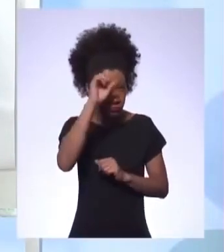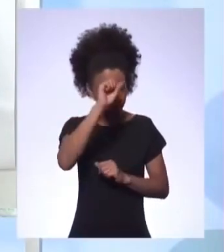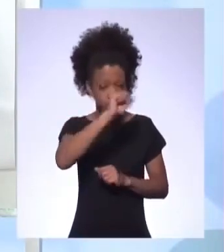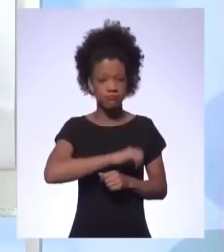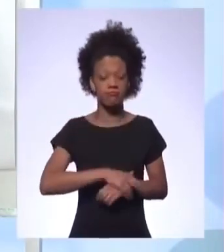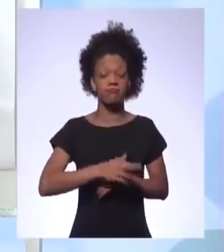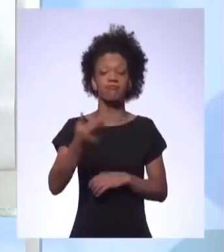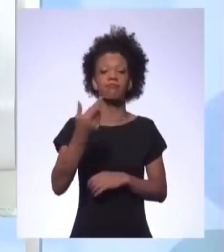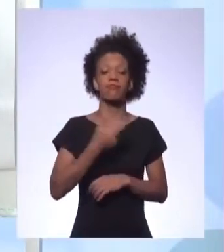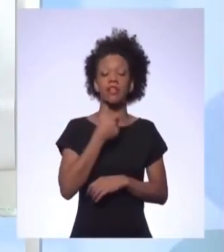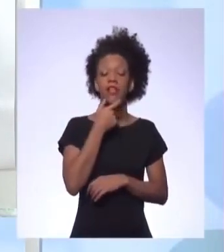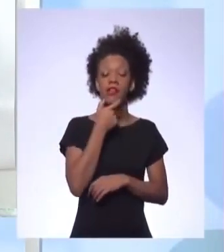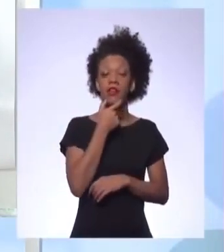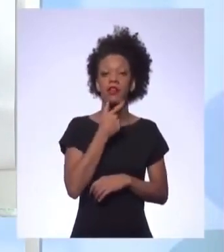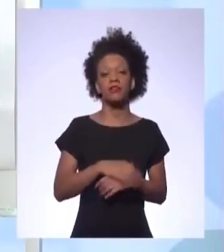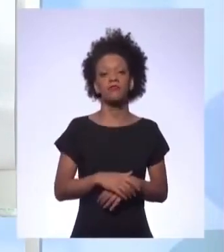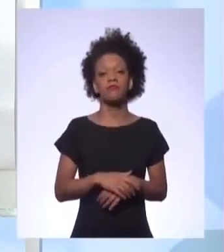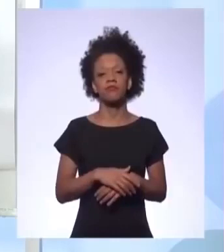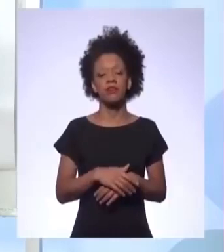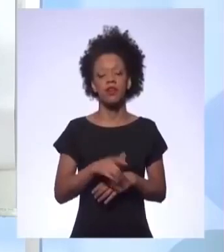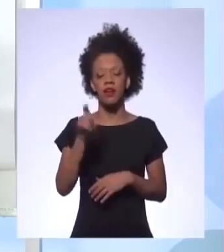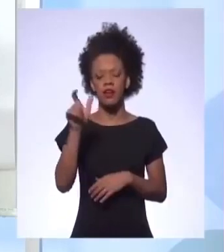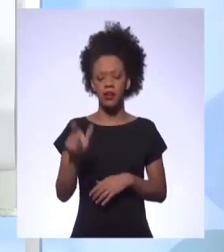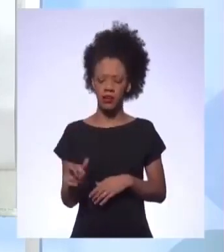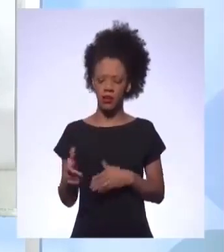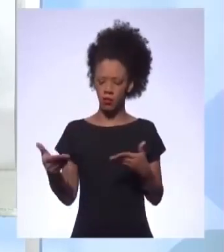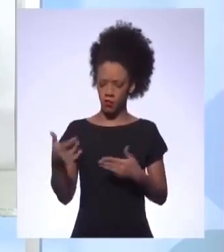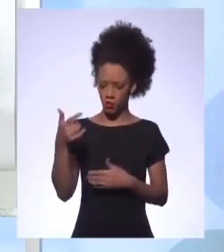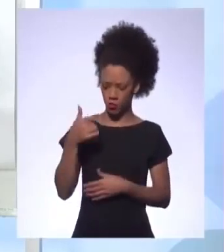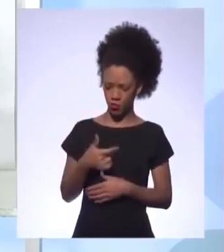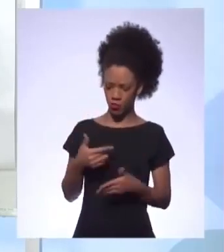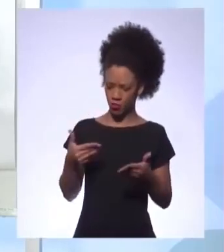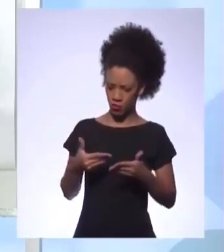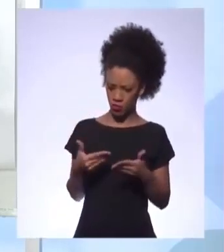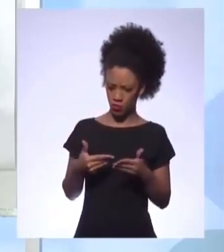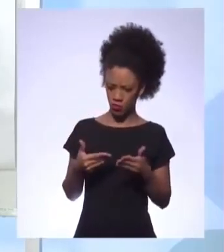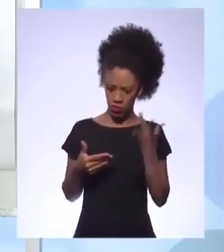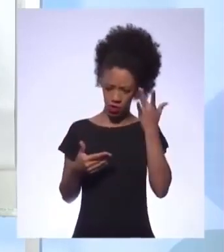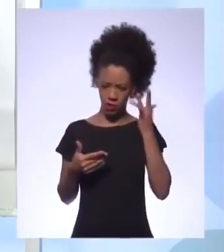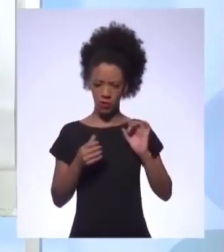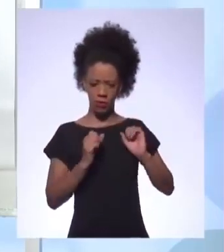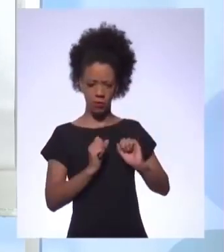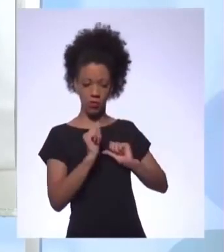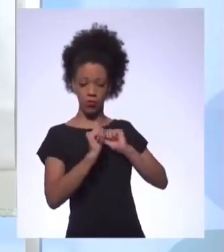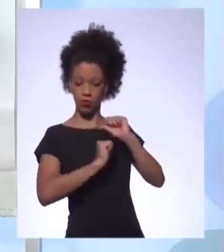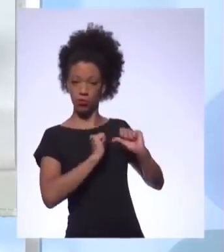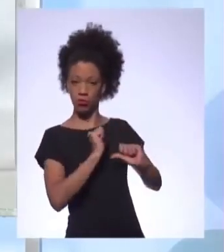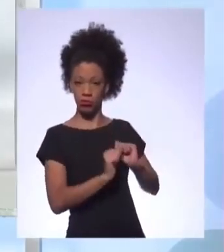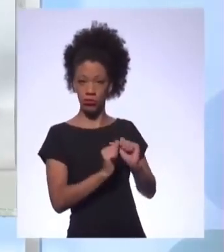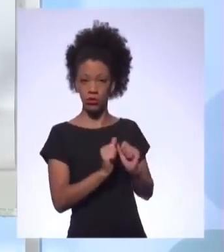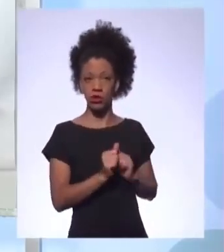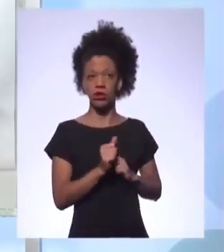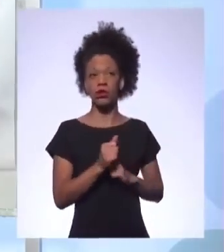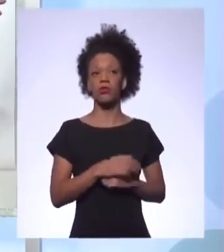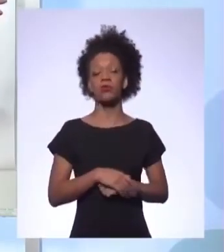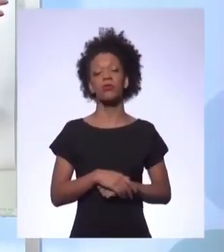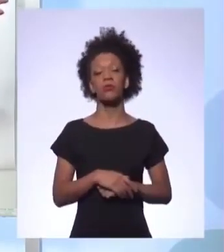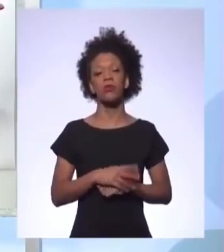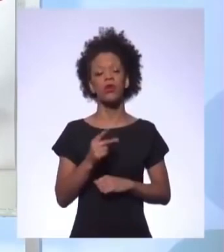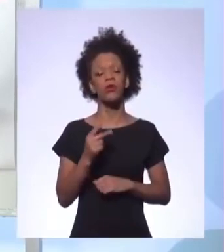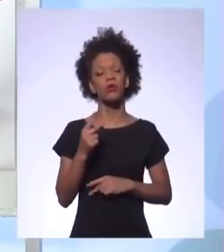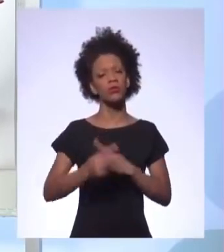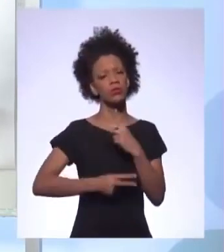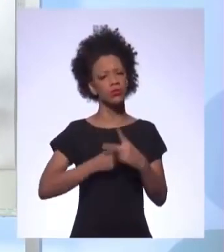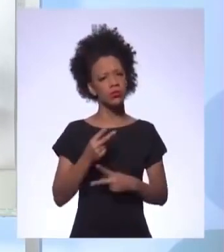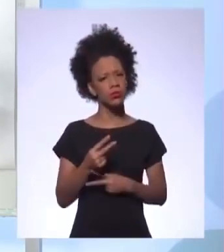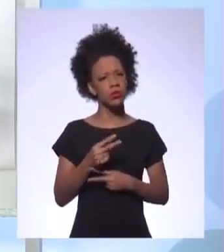né? Eu sou uma pessoa hoje, né? Amanhã eu posso ser outra, né? No nosso segundo bimestre, você me respondeu,